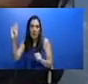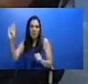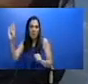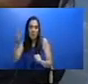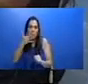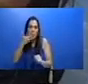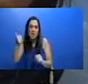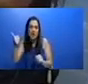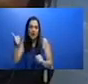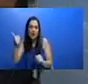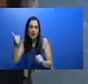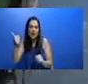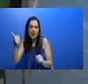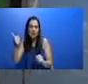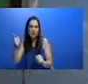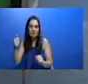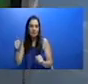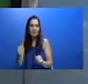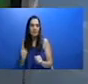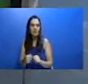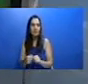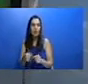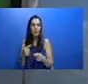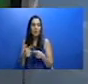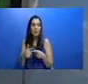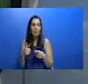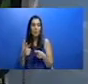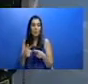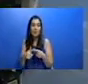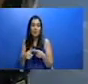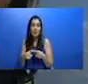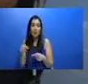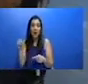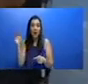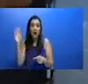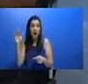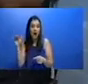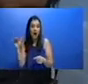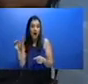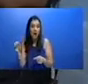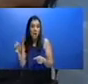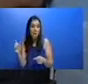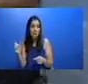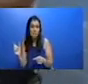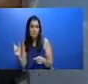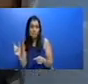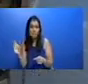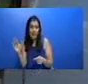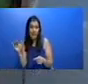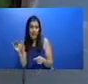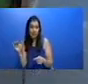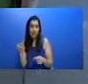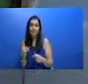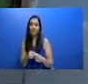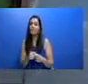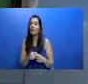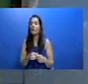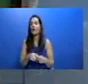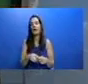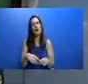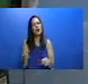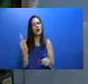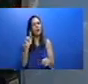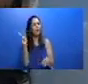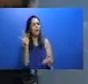que a da papelaria A, pois a dúzia do adesivo está mais barata. Não é verdade, porque nós já fizemos a análise